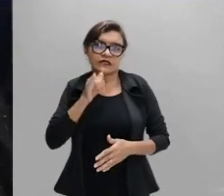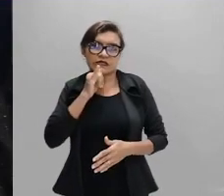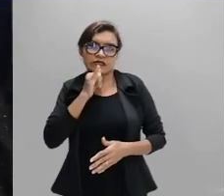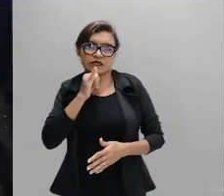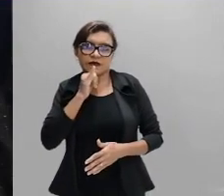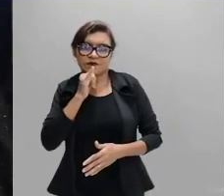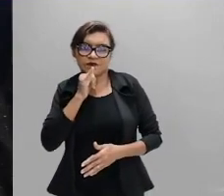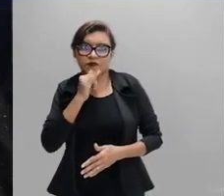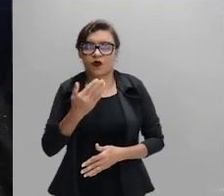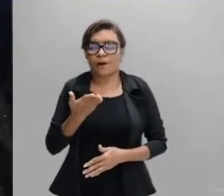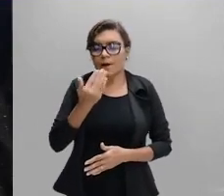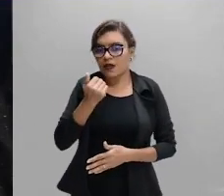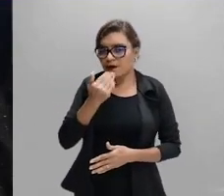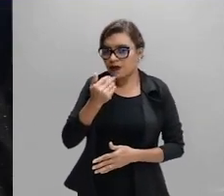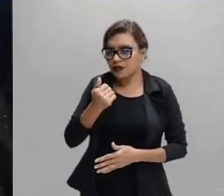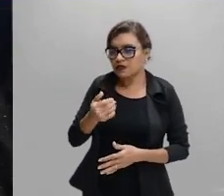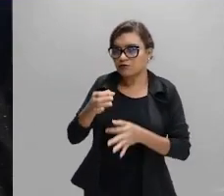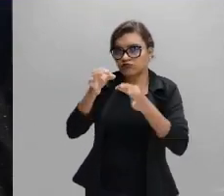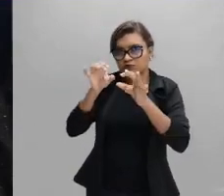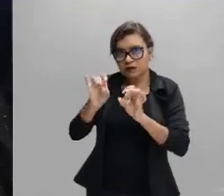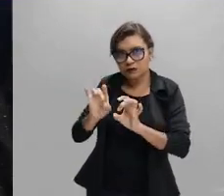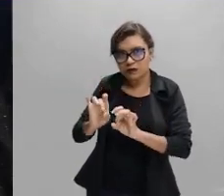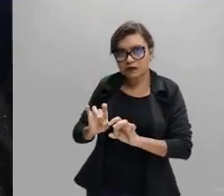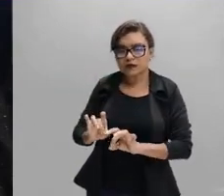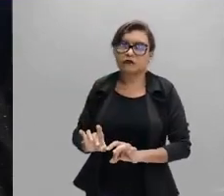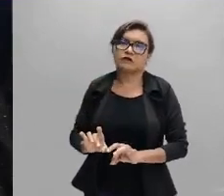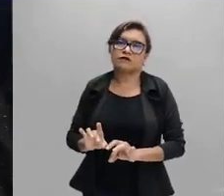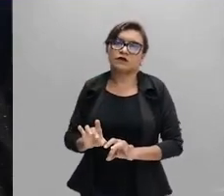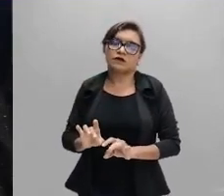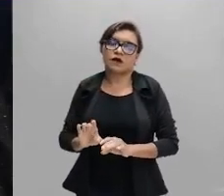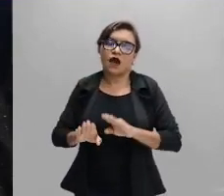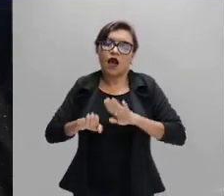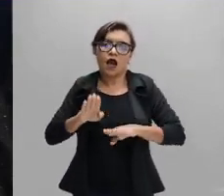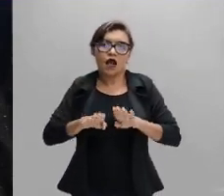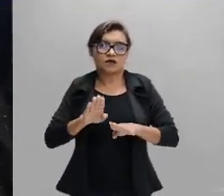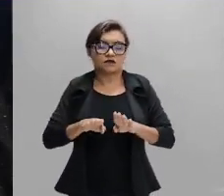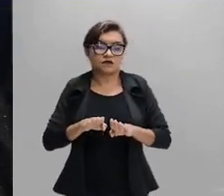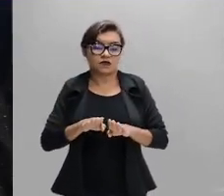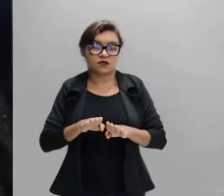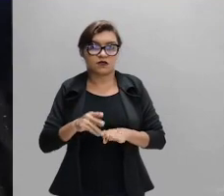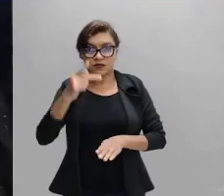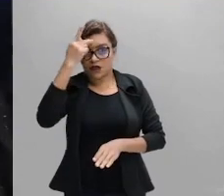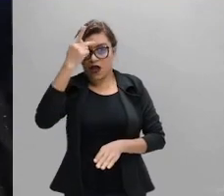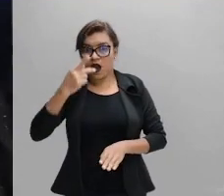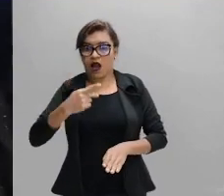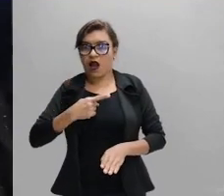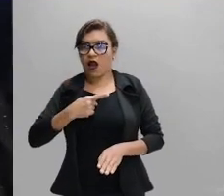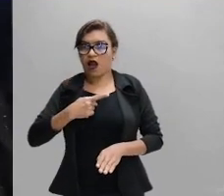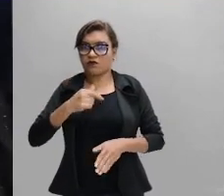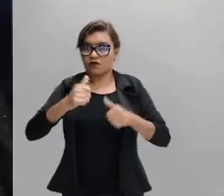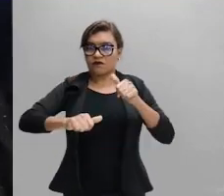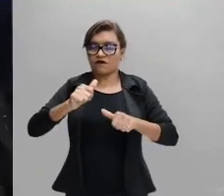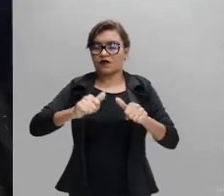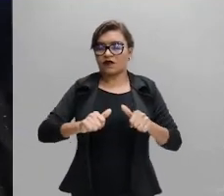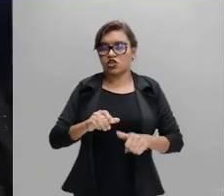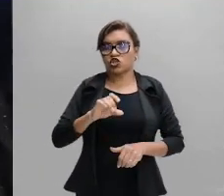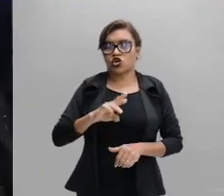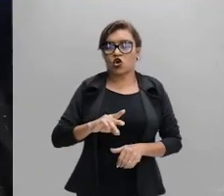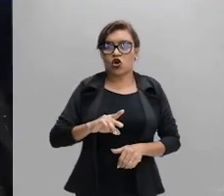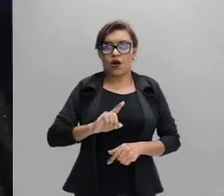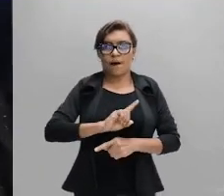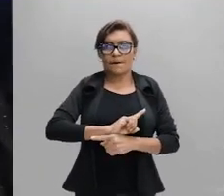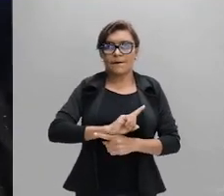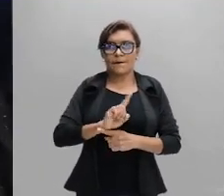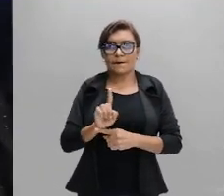mais restritiva, começam a prática de exercícios físicos, às vezes sem a orientação de um profissional, eles usam apenas a balança como